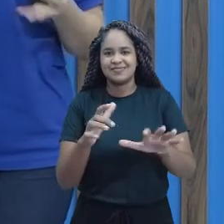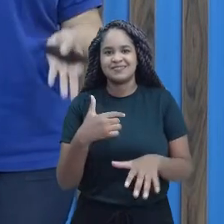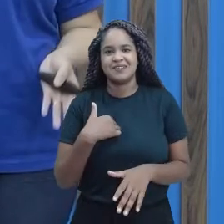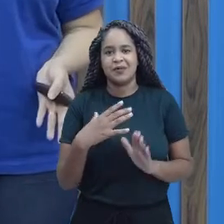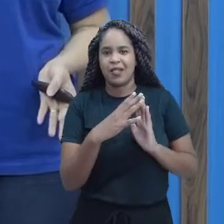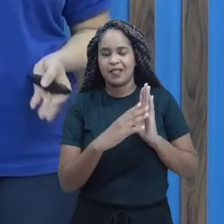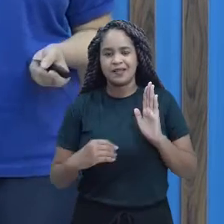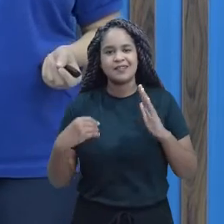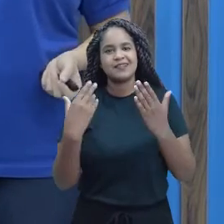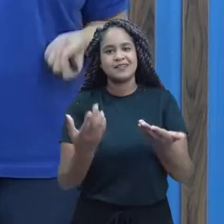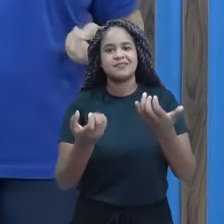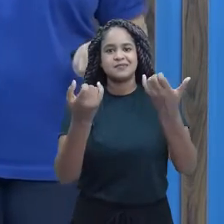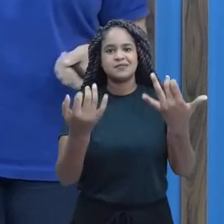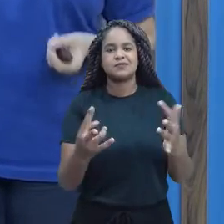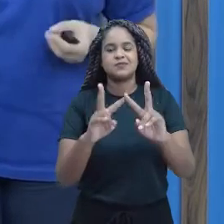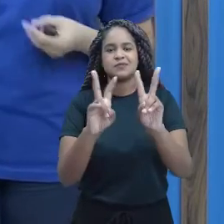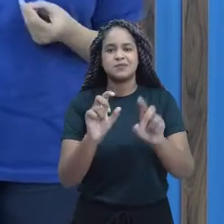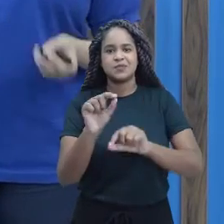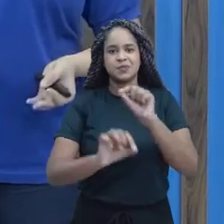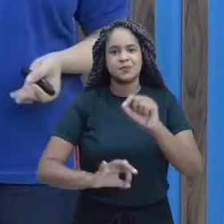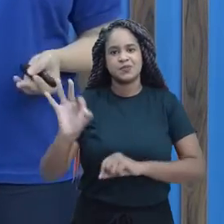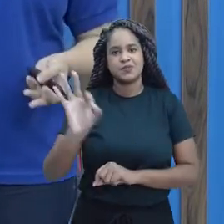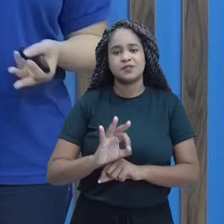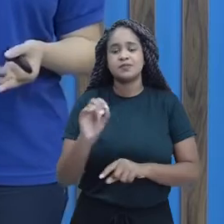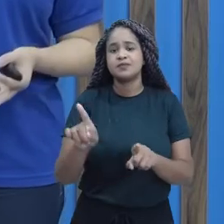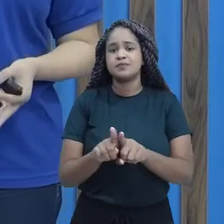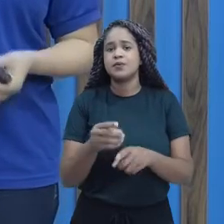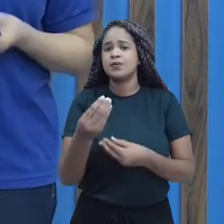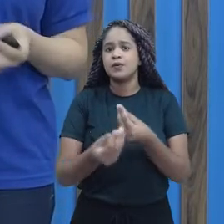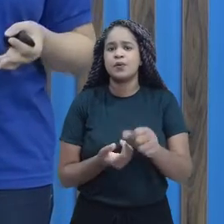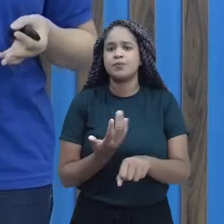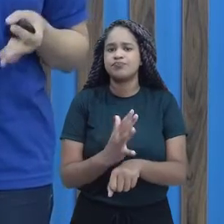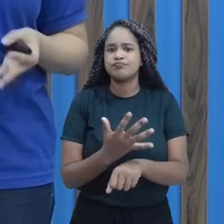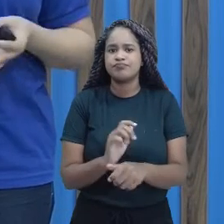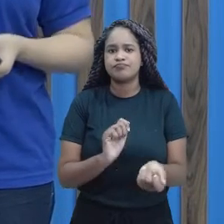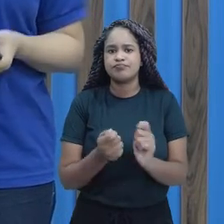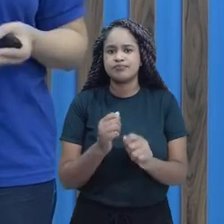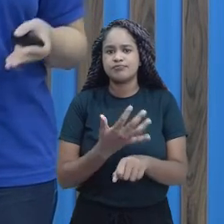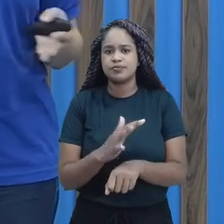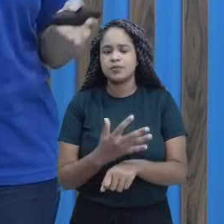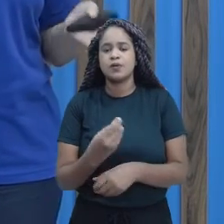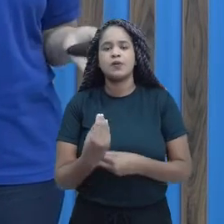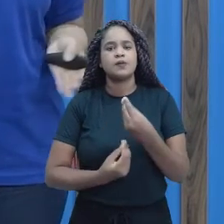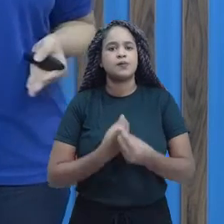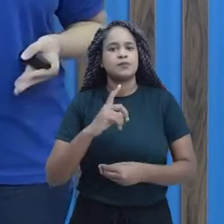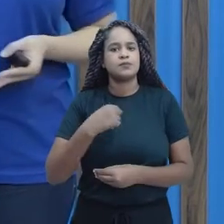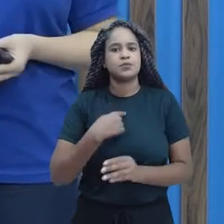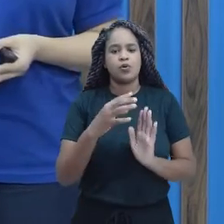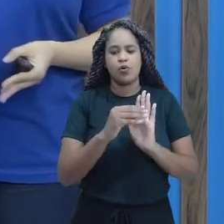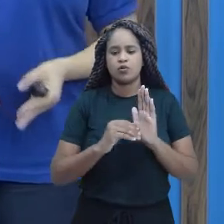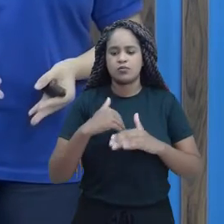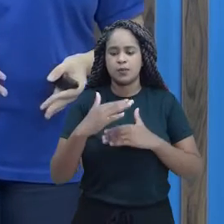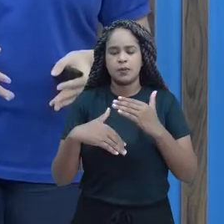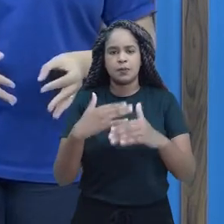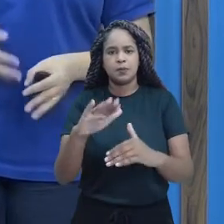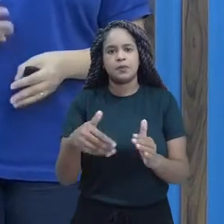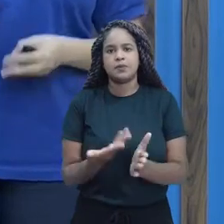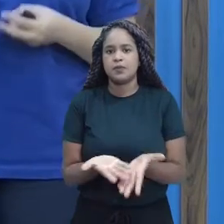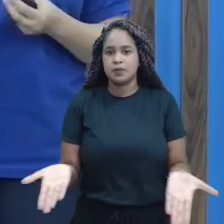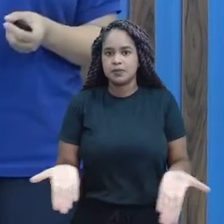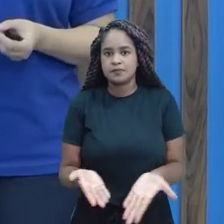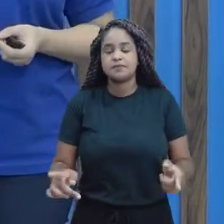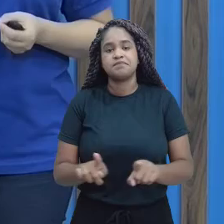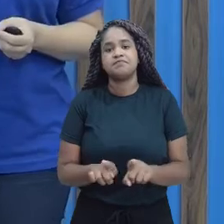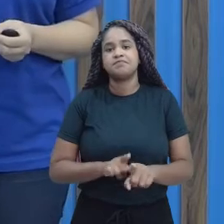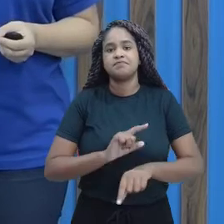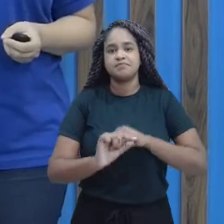ideia de porcentagem e a aplicação dessas porcentagens, né? De que maneira a gente conseguiu evoluir o conteúdo até o presente momento. Vimos